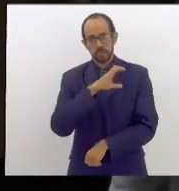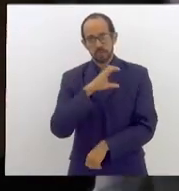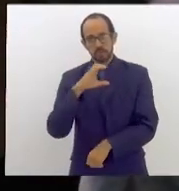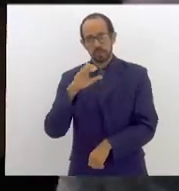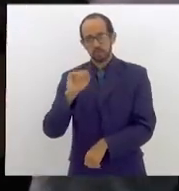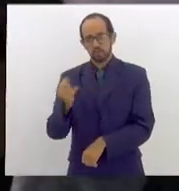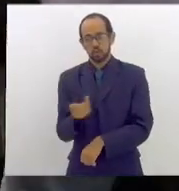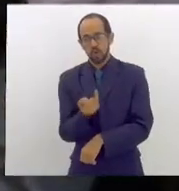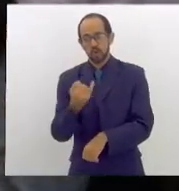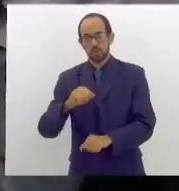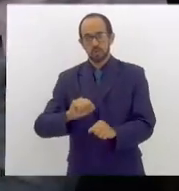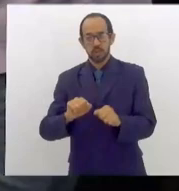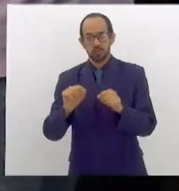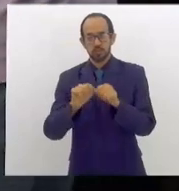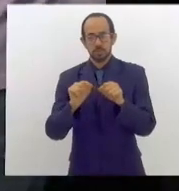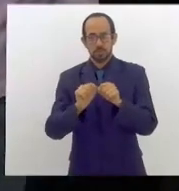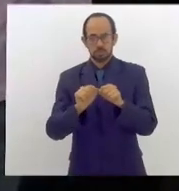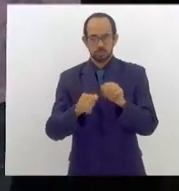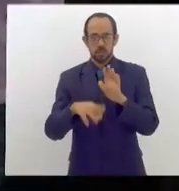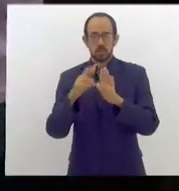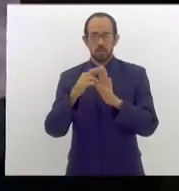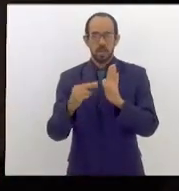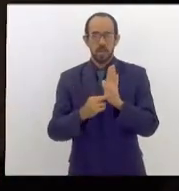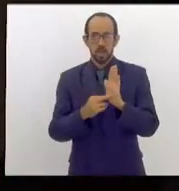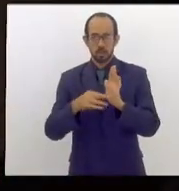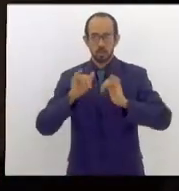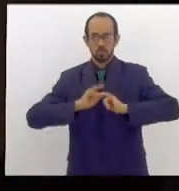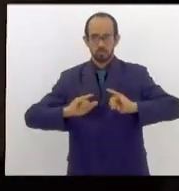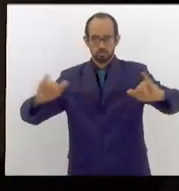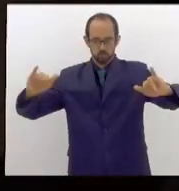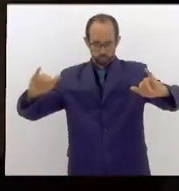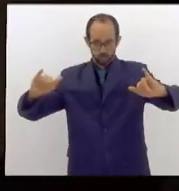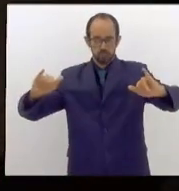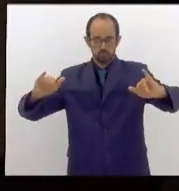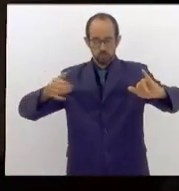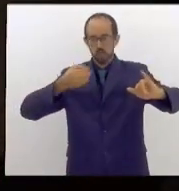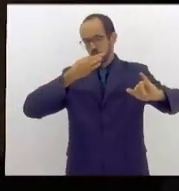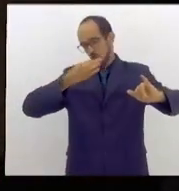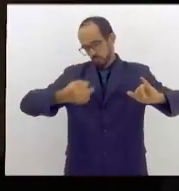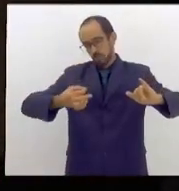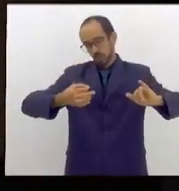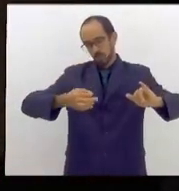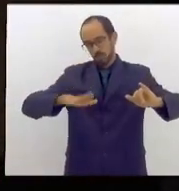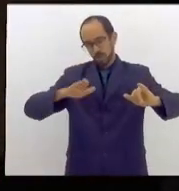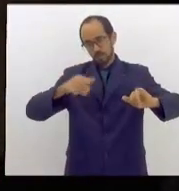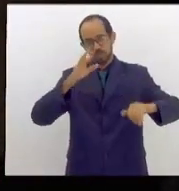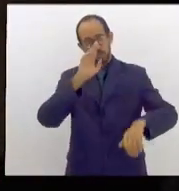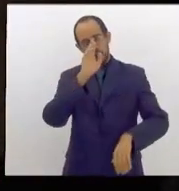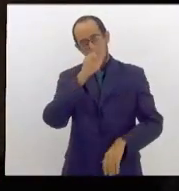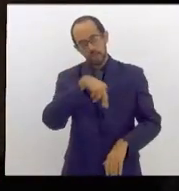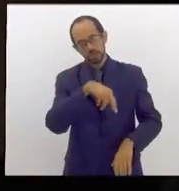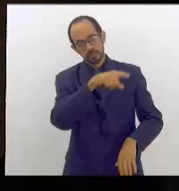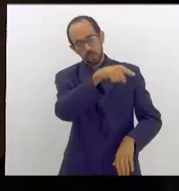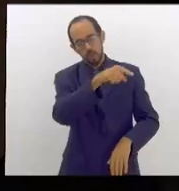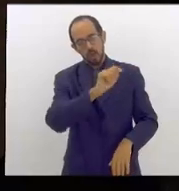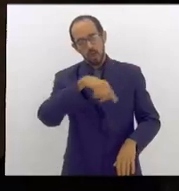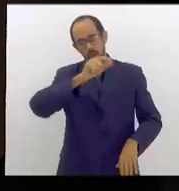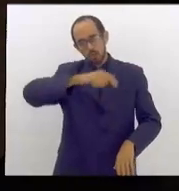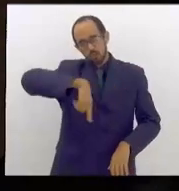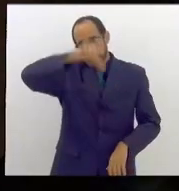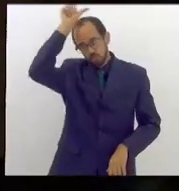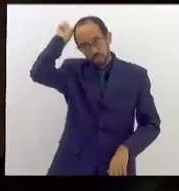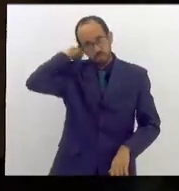que fator pudesse acesará o seu parecer mas as observações assiste razão deputada Luis Paulo em todas as observações assim como